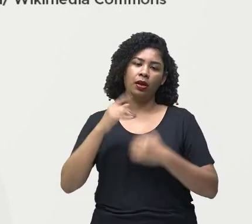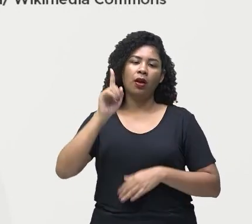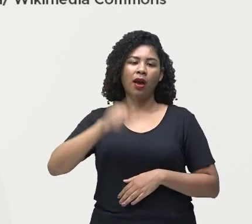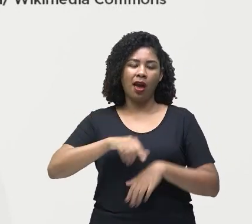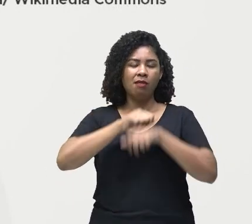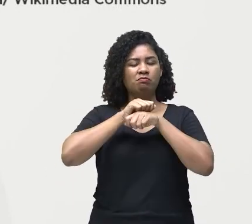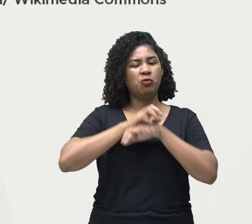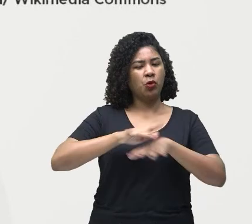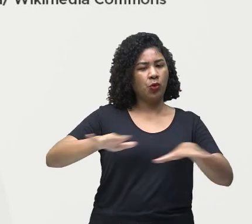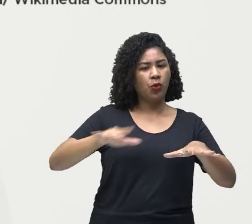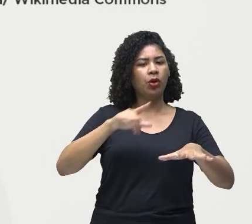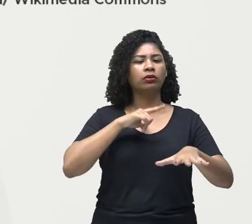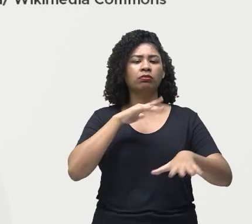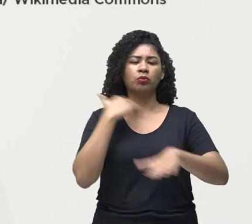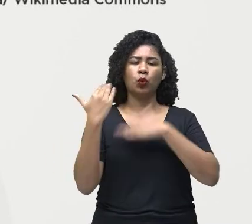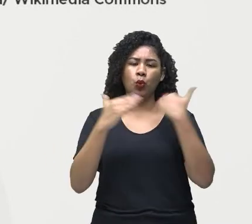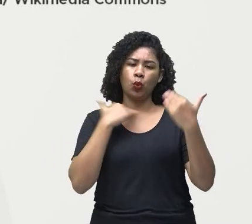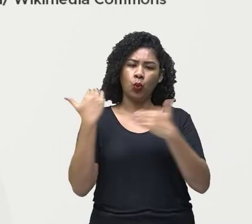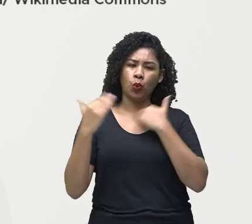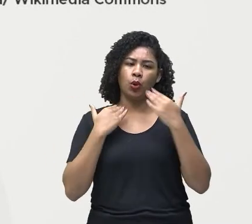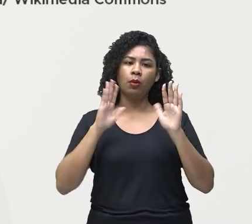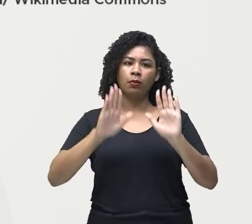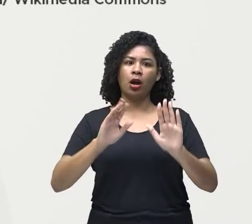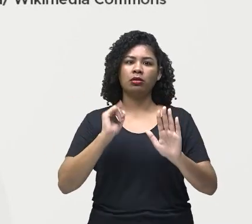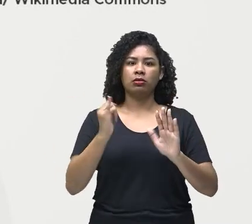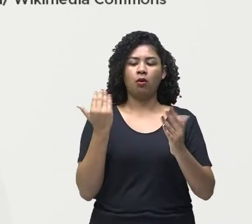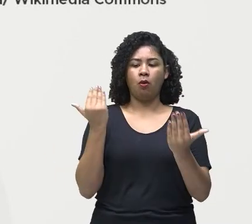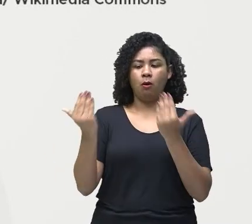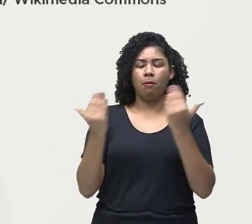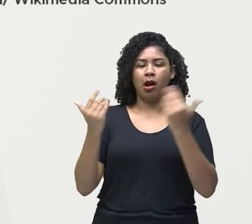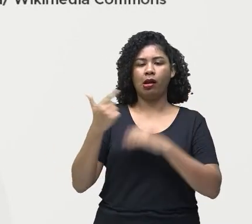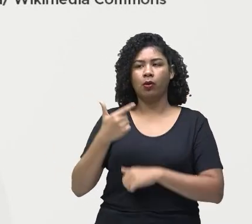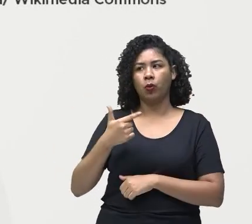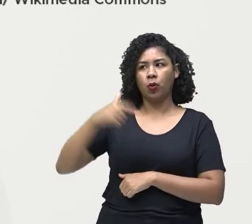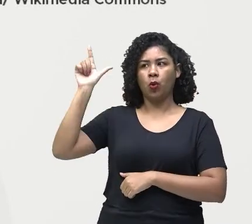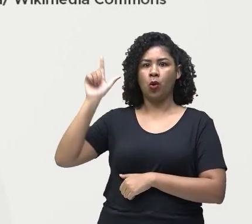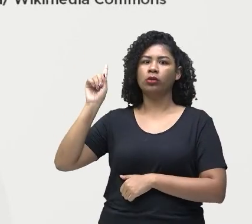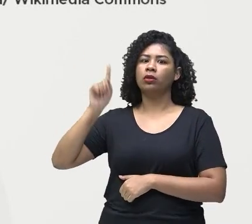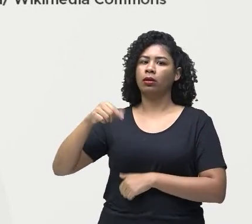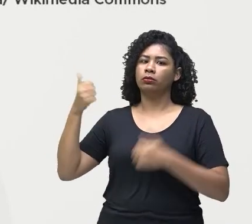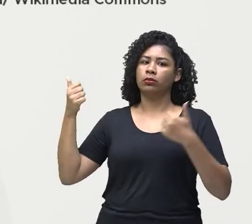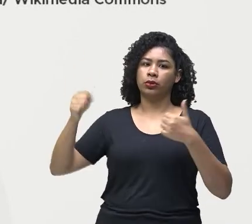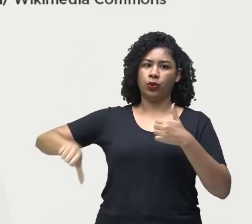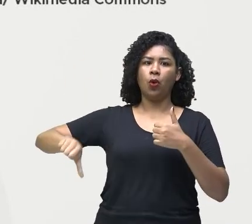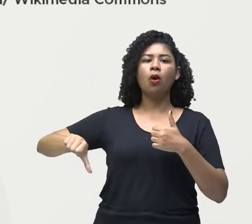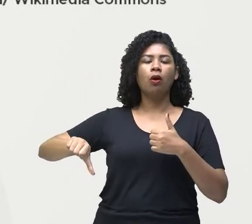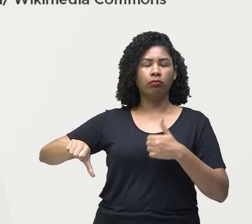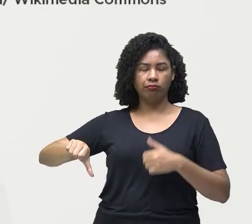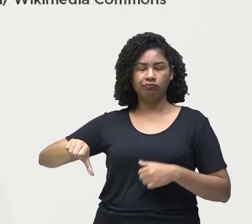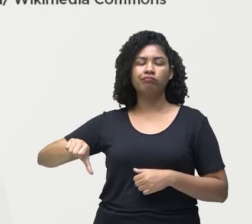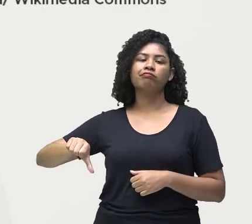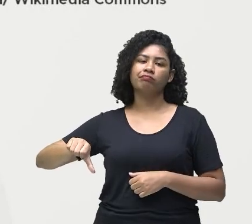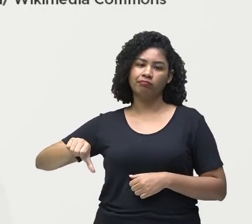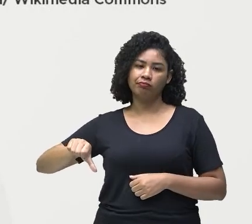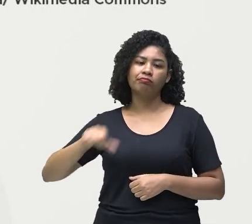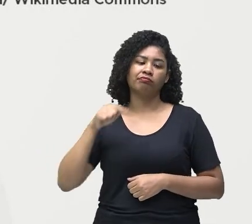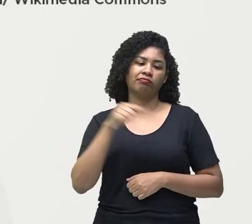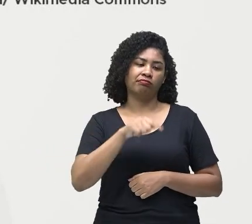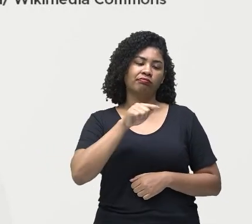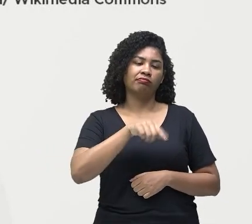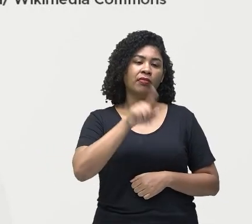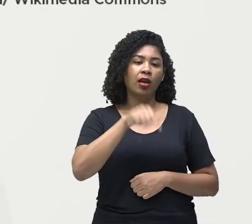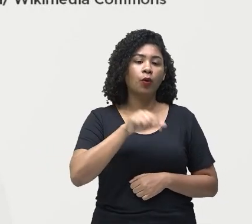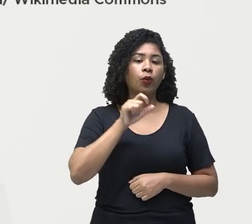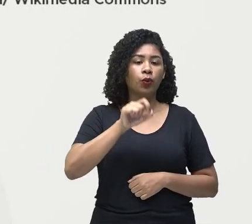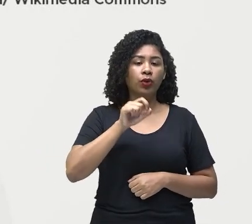teve mortos, mas em comparação com outras pandemias que já aconteceram no mundo, foi uma